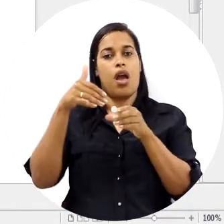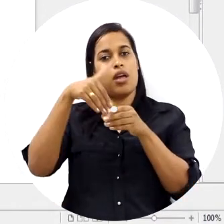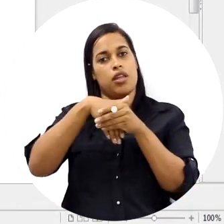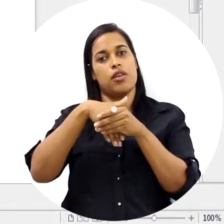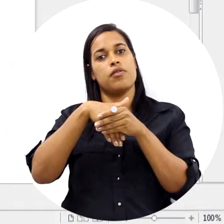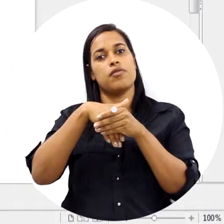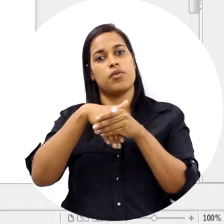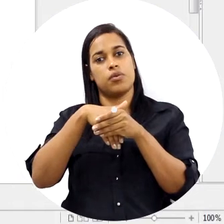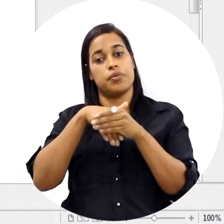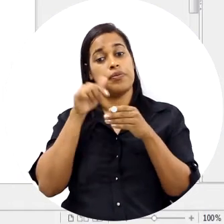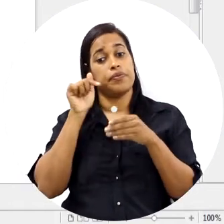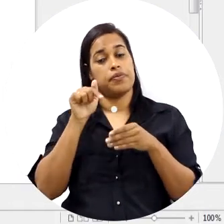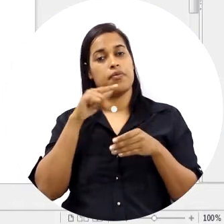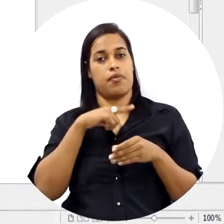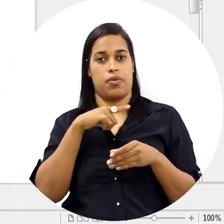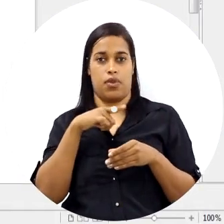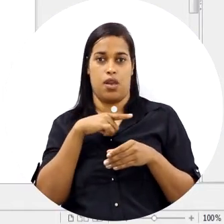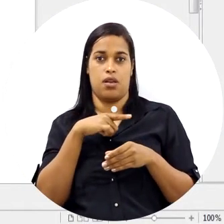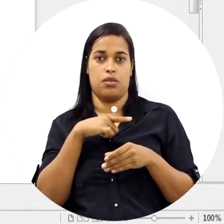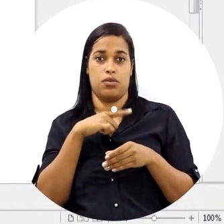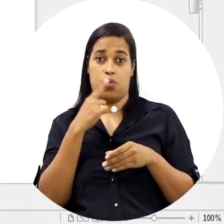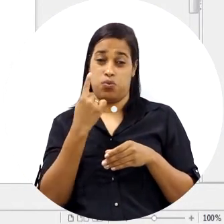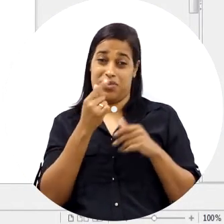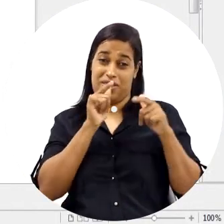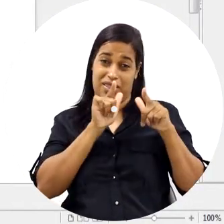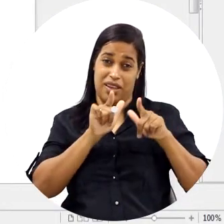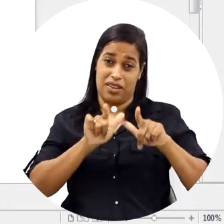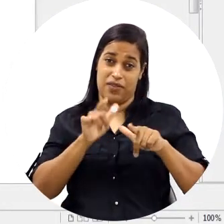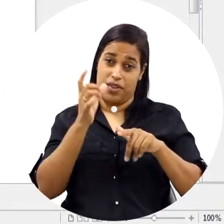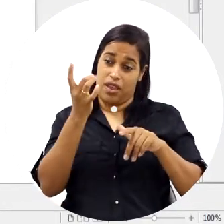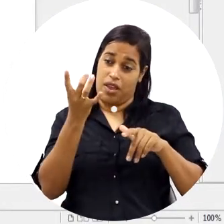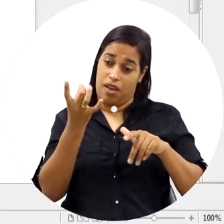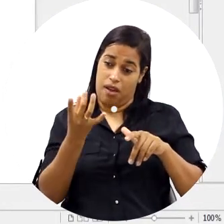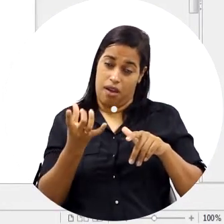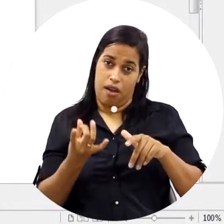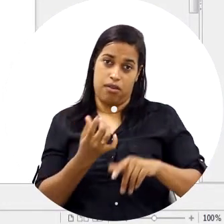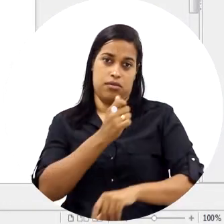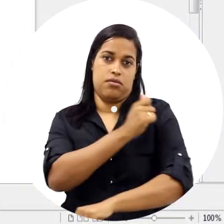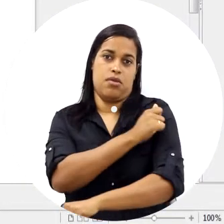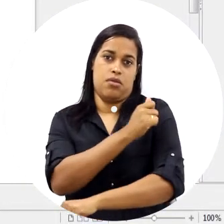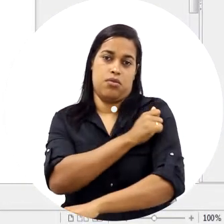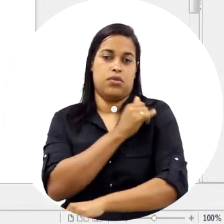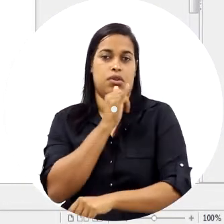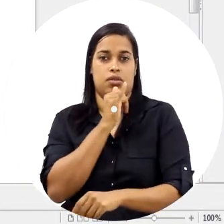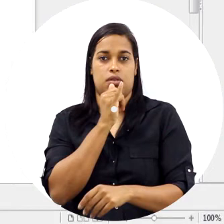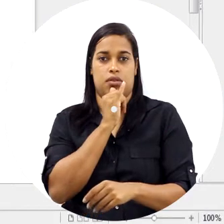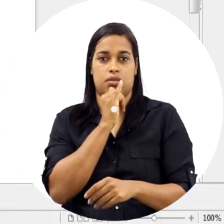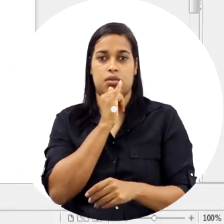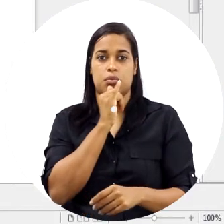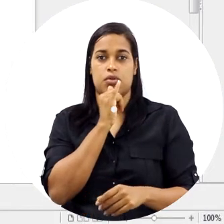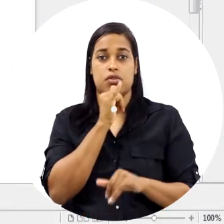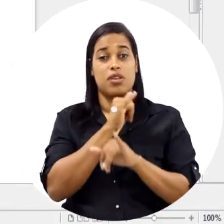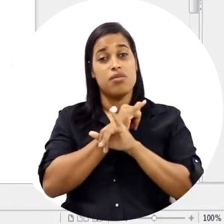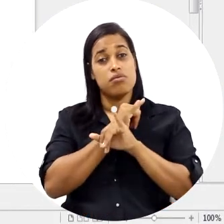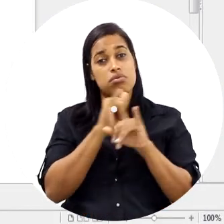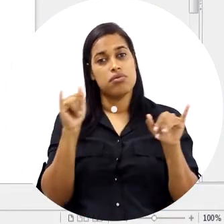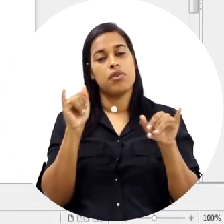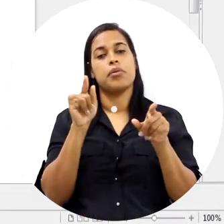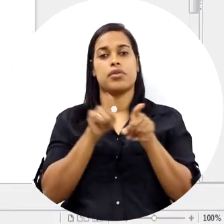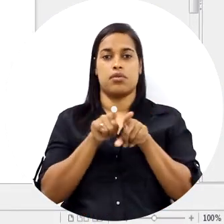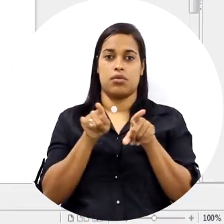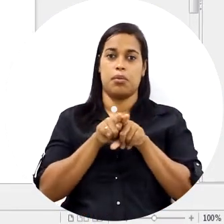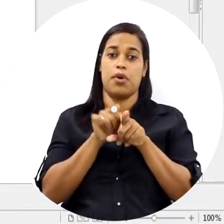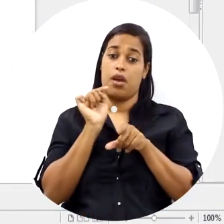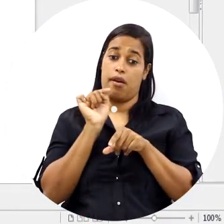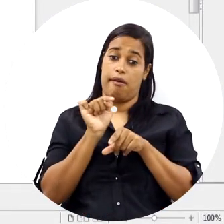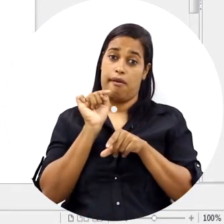arquivo, que nesse caso aqui ele vai ter um certificado para cada um desses alunos, desse exemplo da fonte de dados. Então, vamos